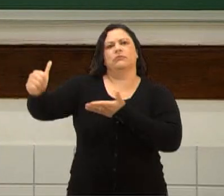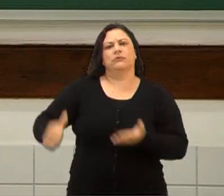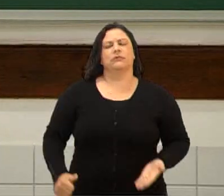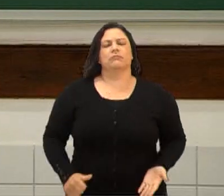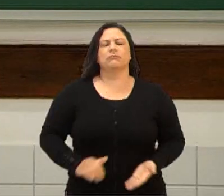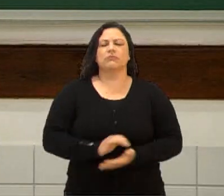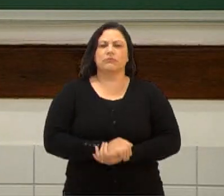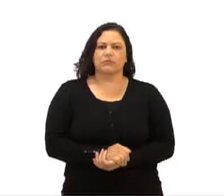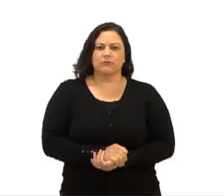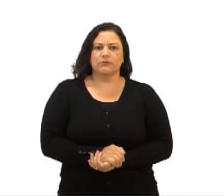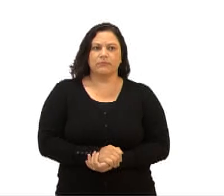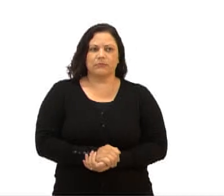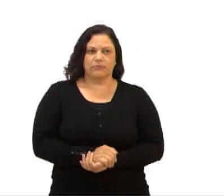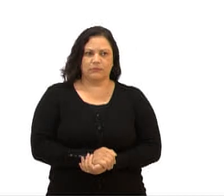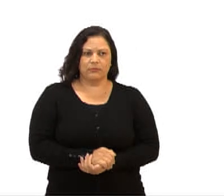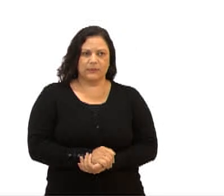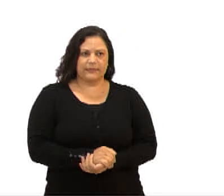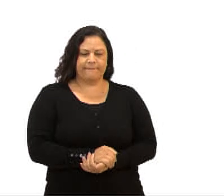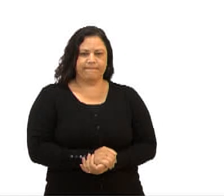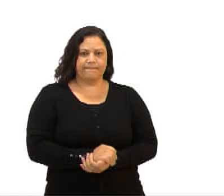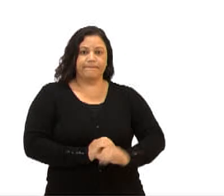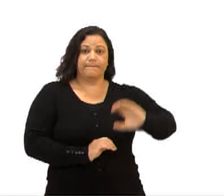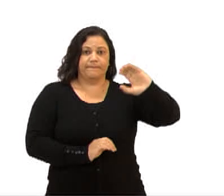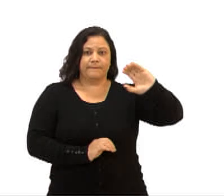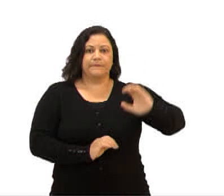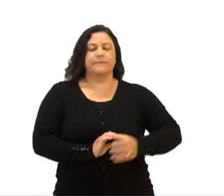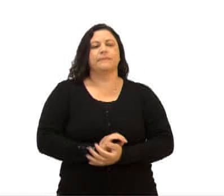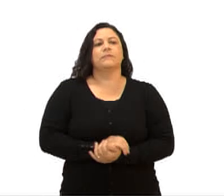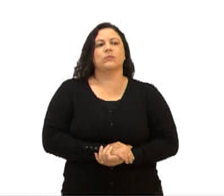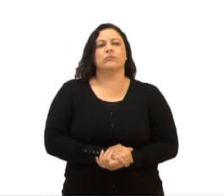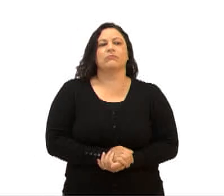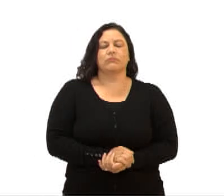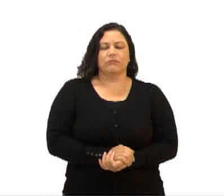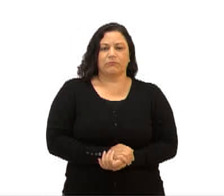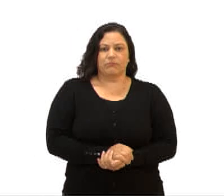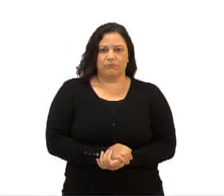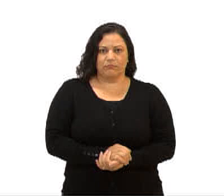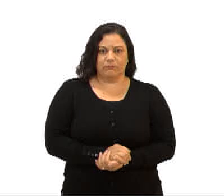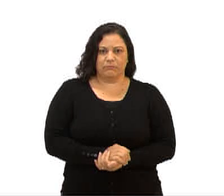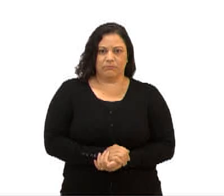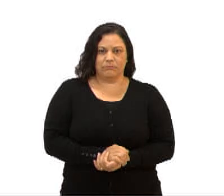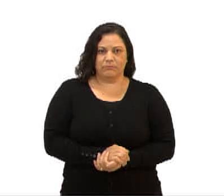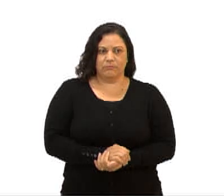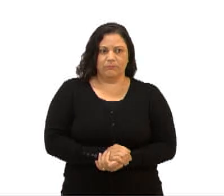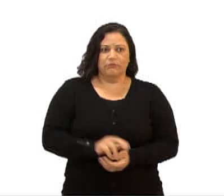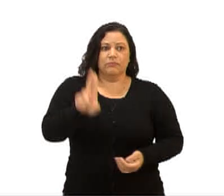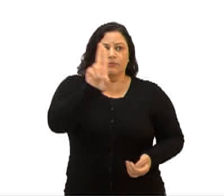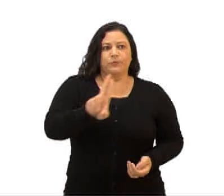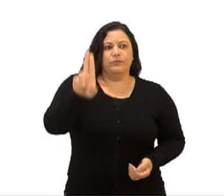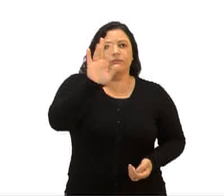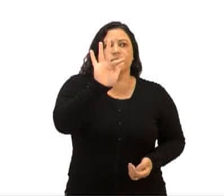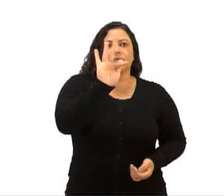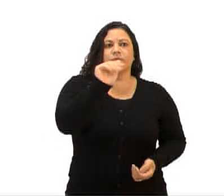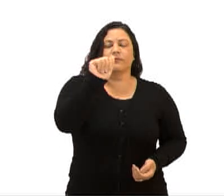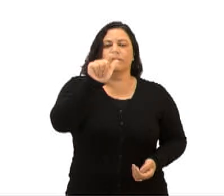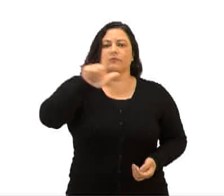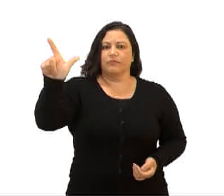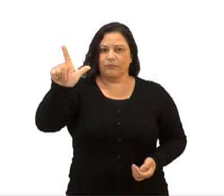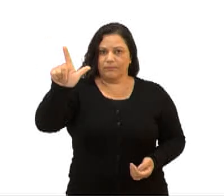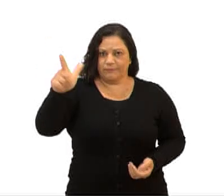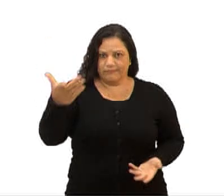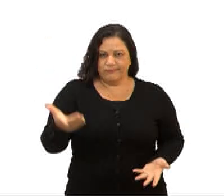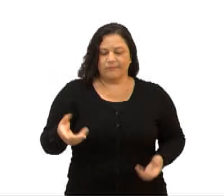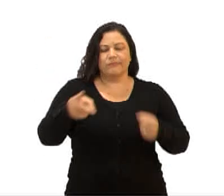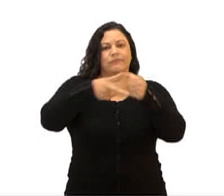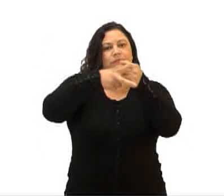C. Many sayings are still with us, but many more, aí vocês vão usar o verbo fall, out of use